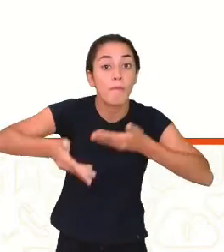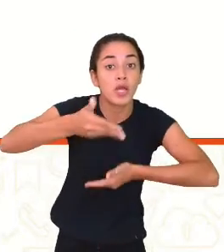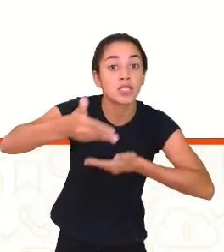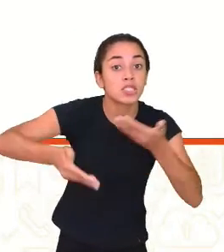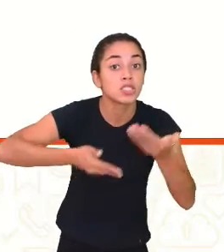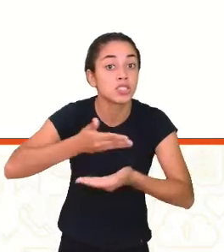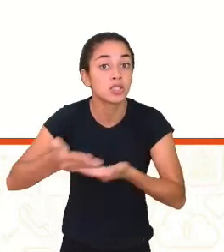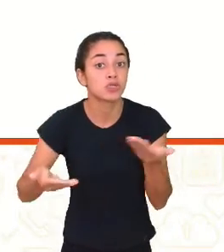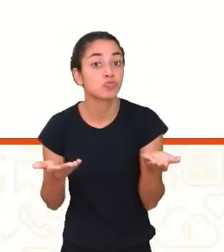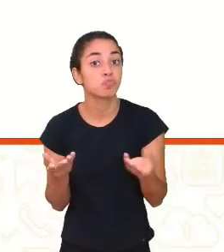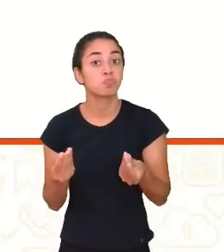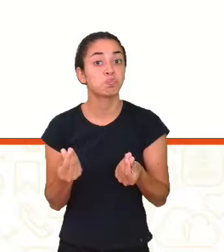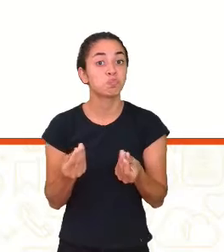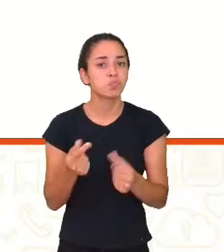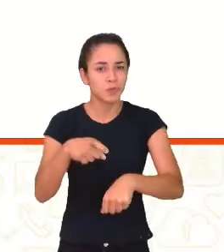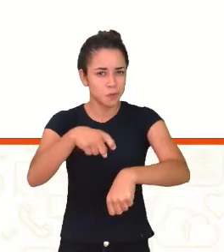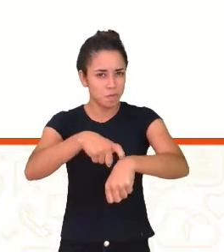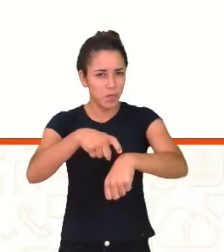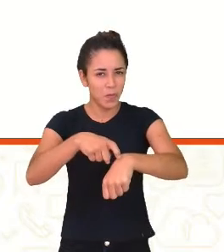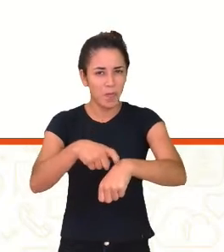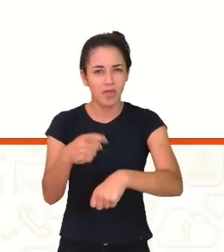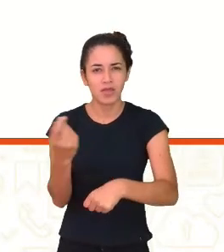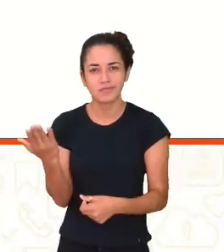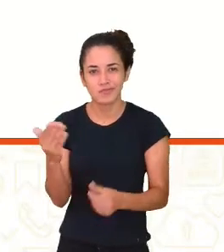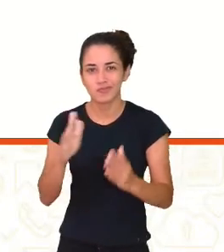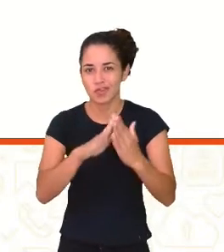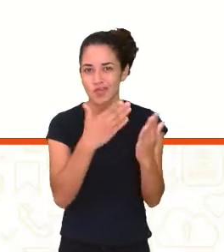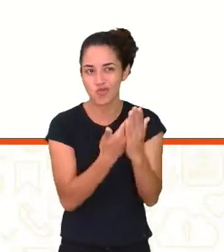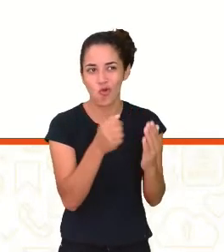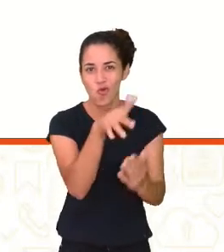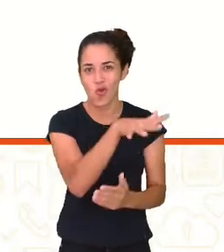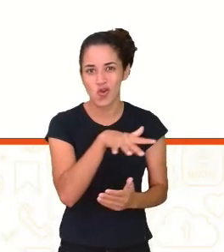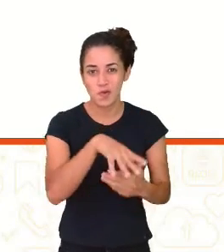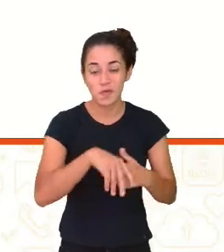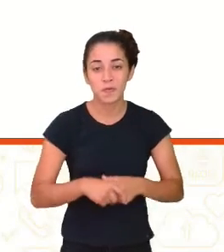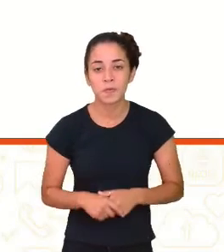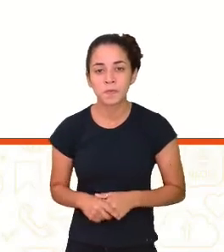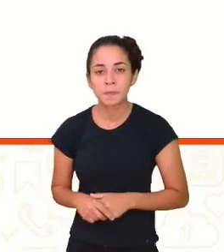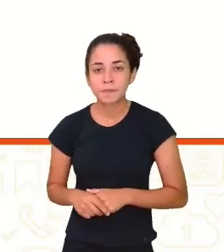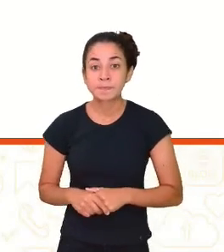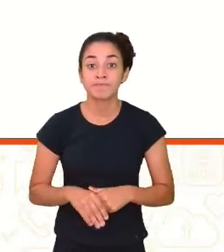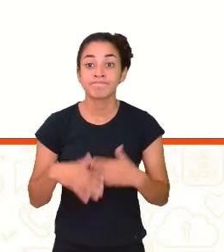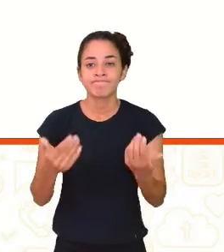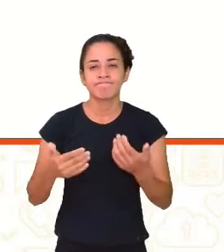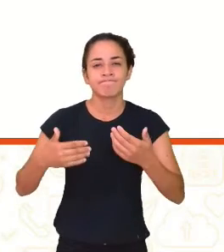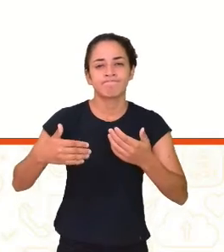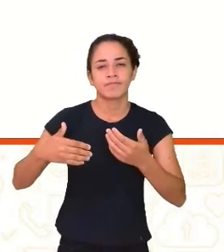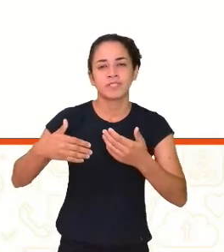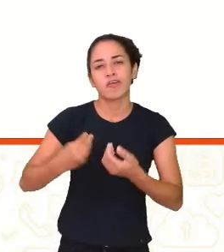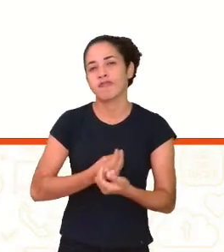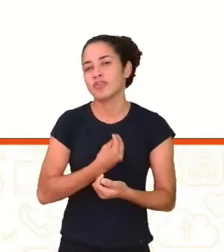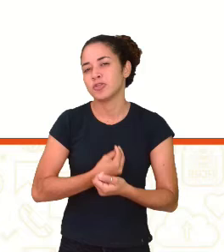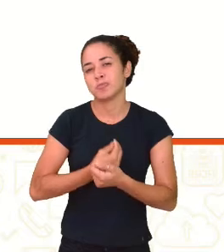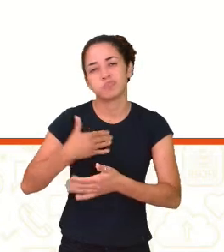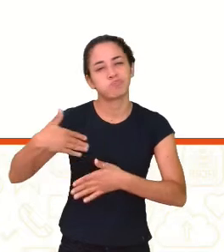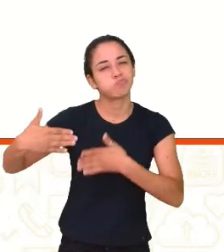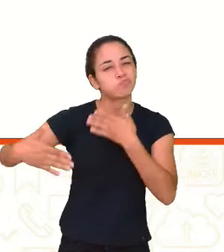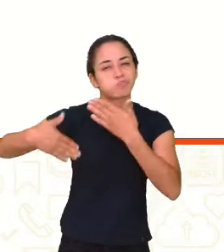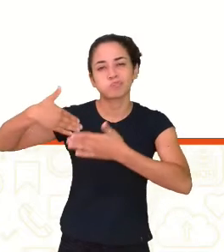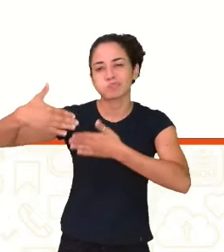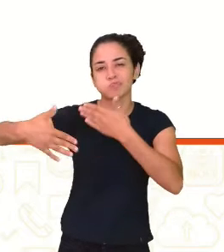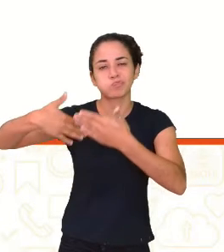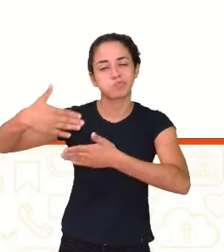compartilhando neste momento da escola. Então, ao longo da vida,